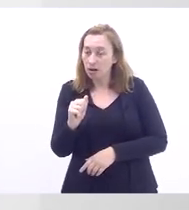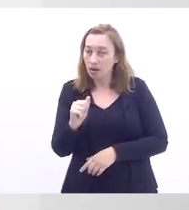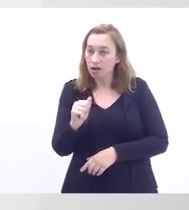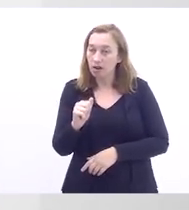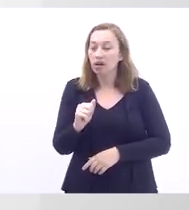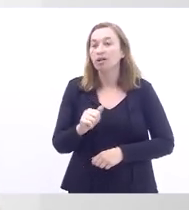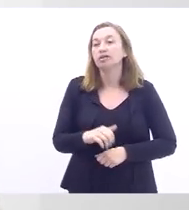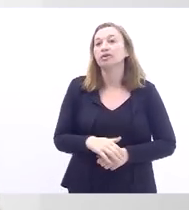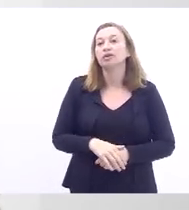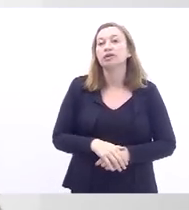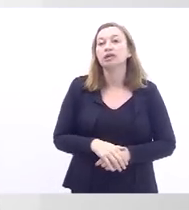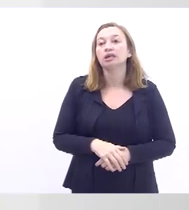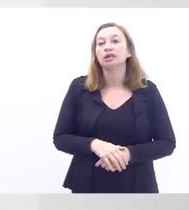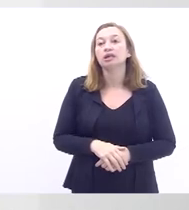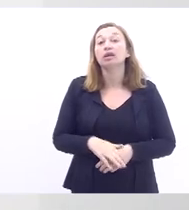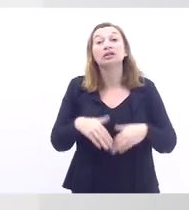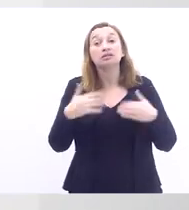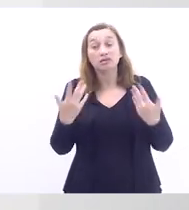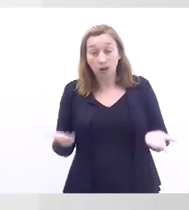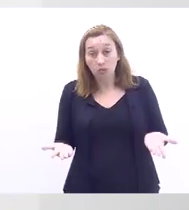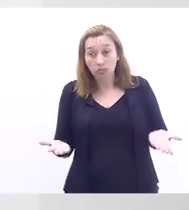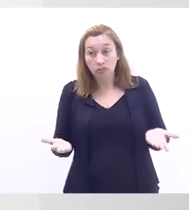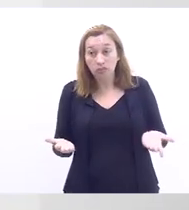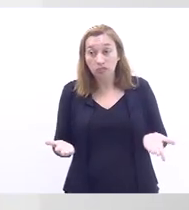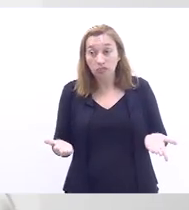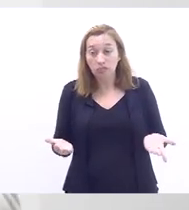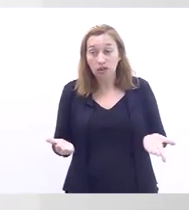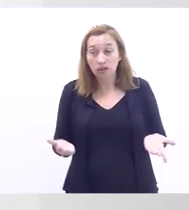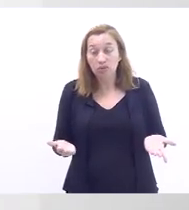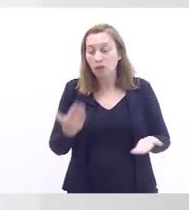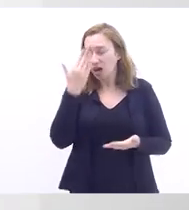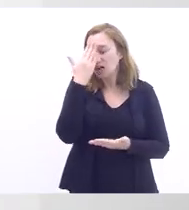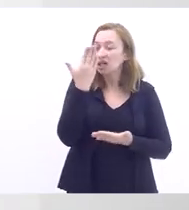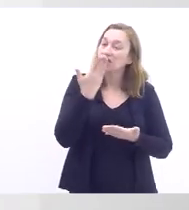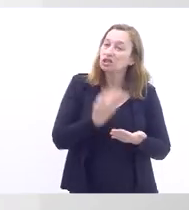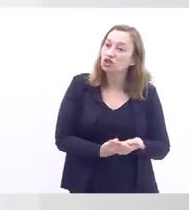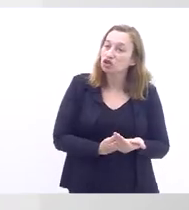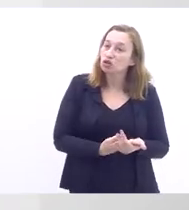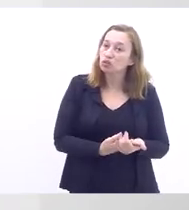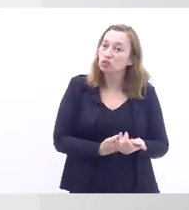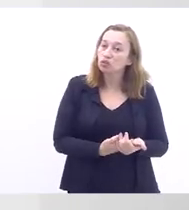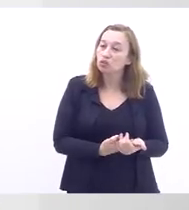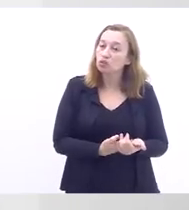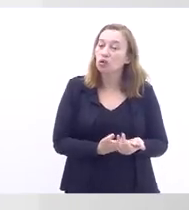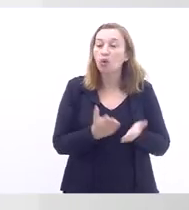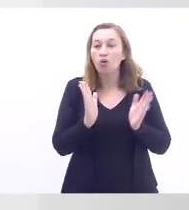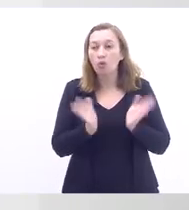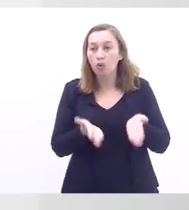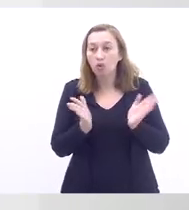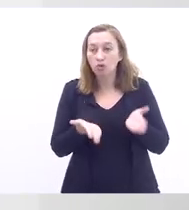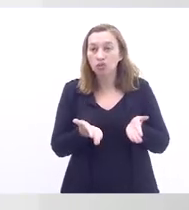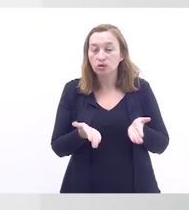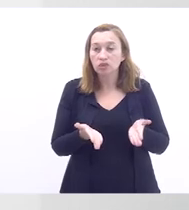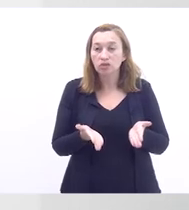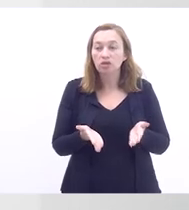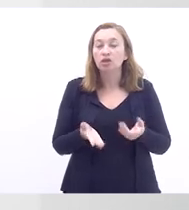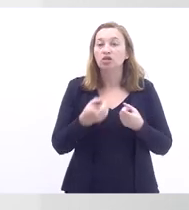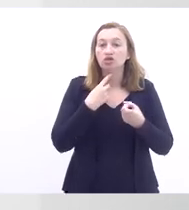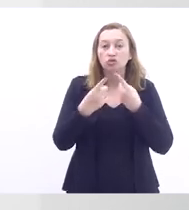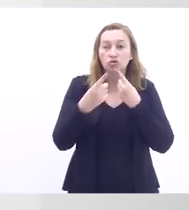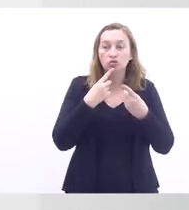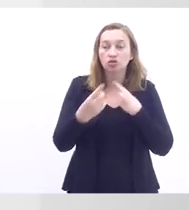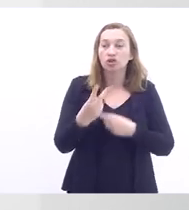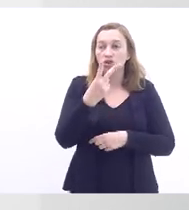abastecimento bom então eu acredito que hoje devemos debater